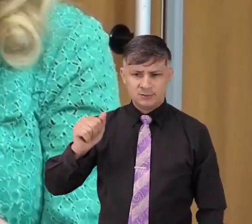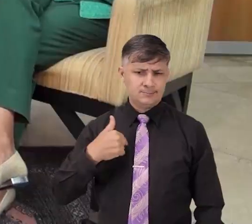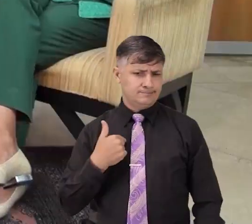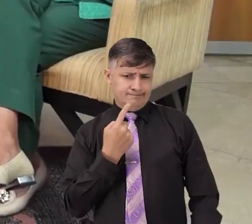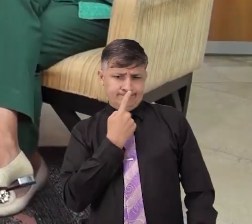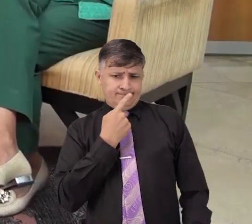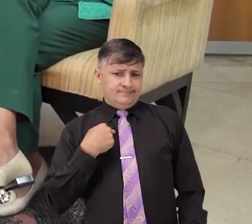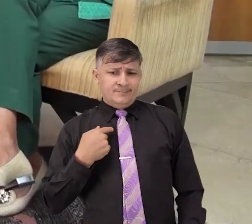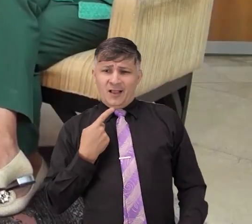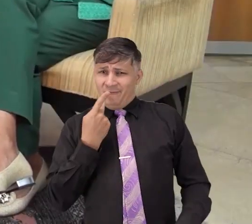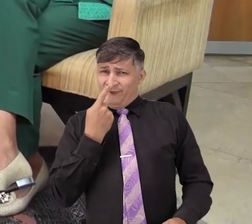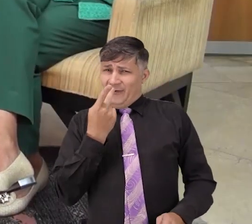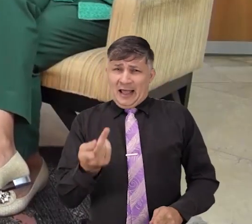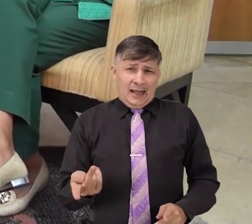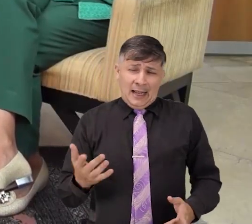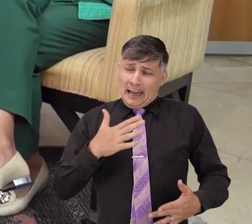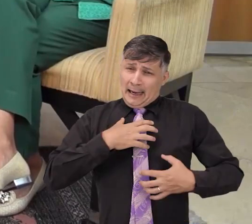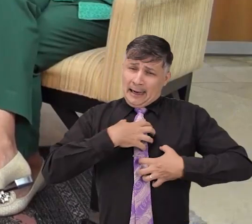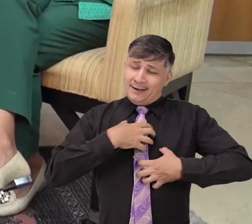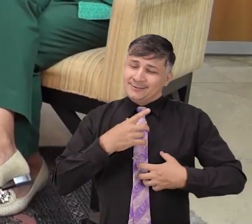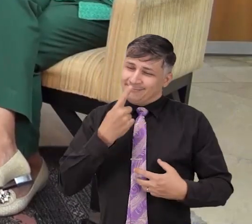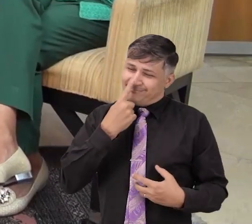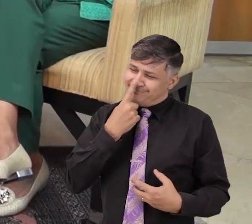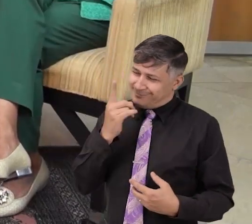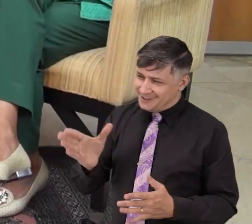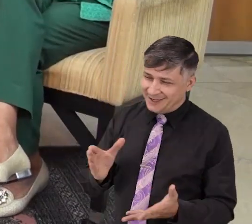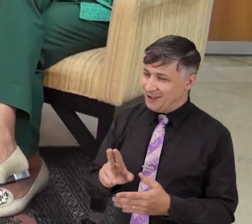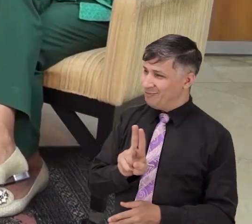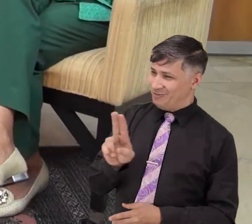que intimidade, né? Que intimidade boa, né?